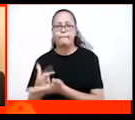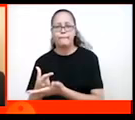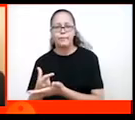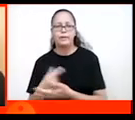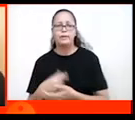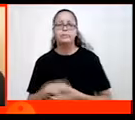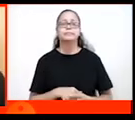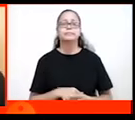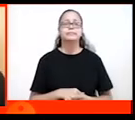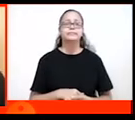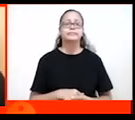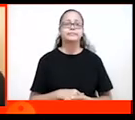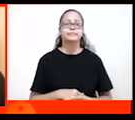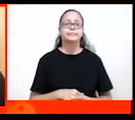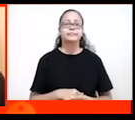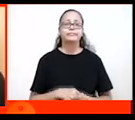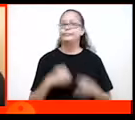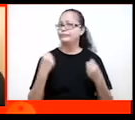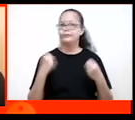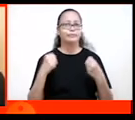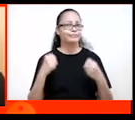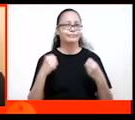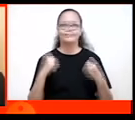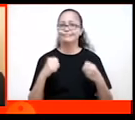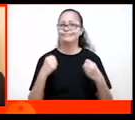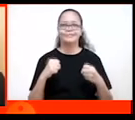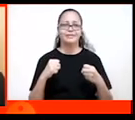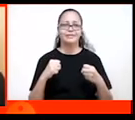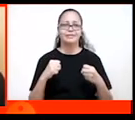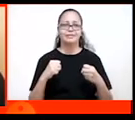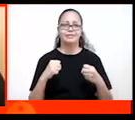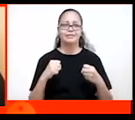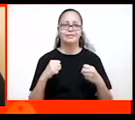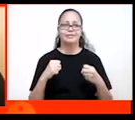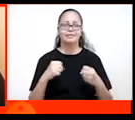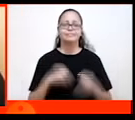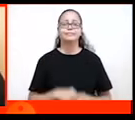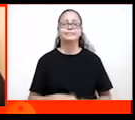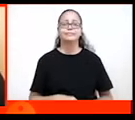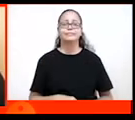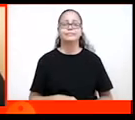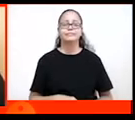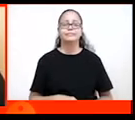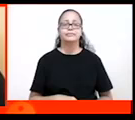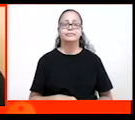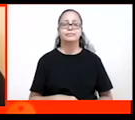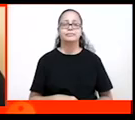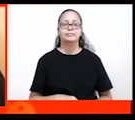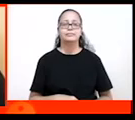gente consumir coisas que de fato não é necessidade, que são coisas mais supérfluas que a gente não precisa.